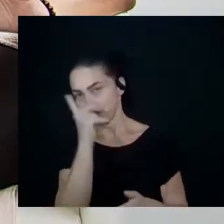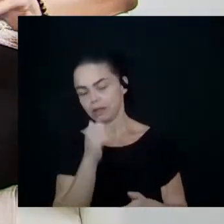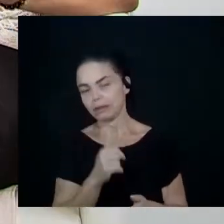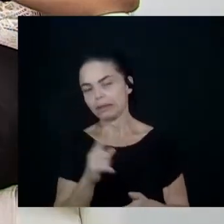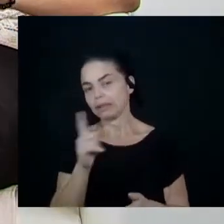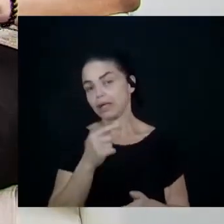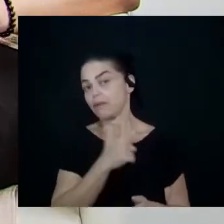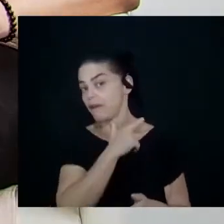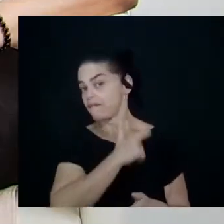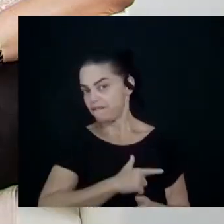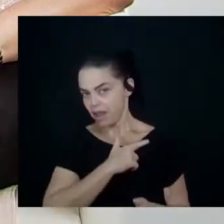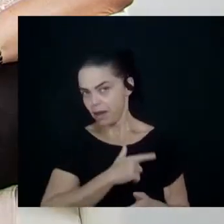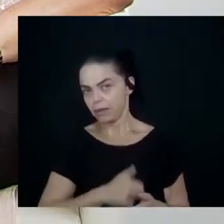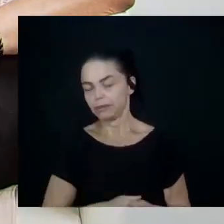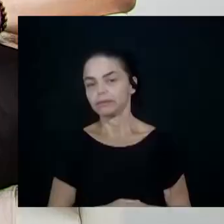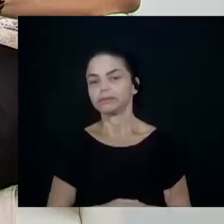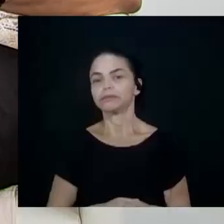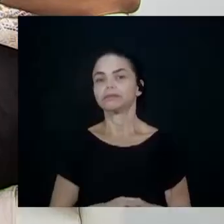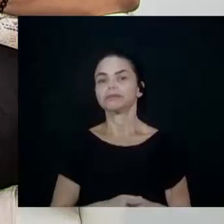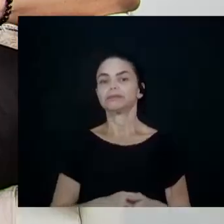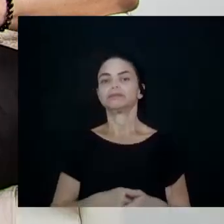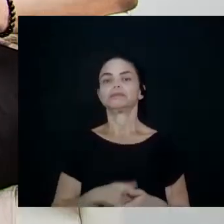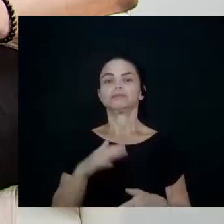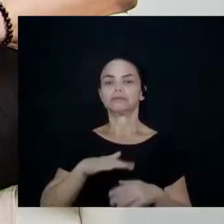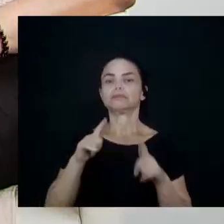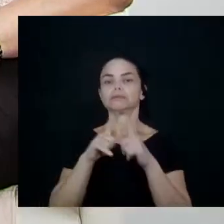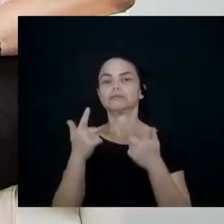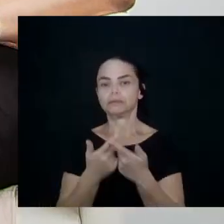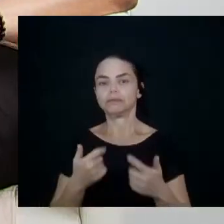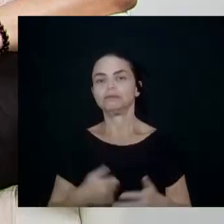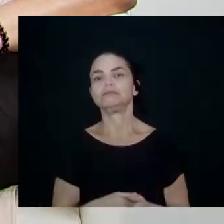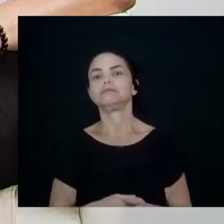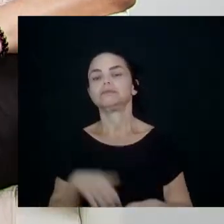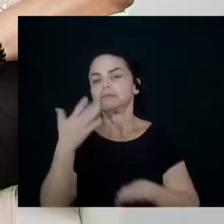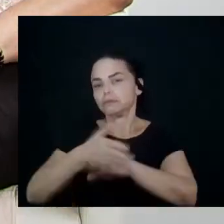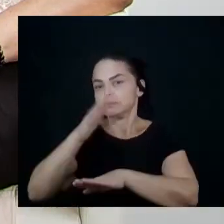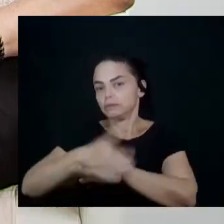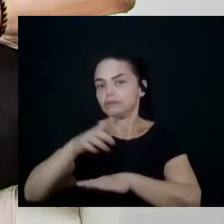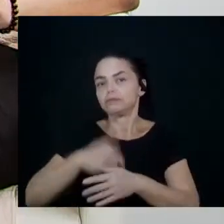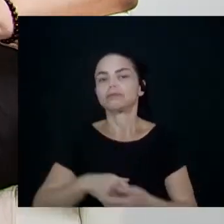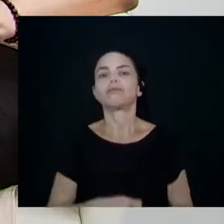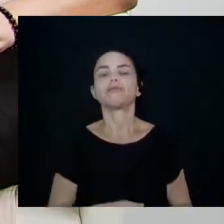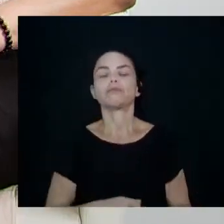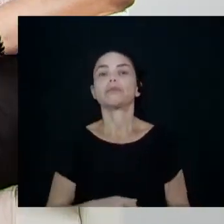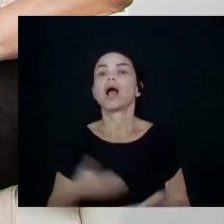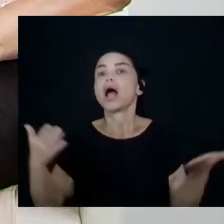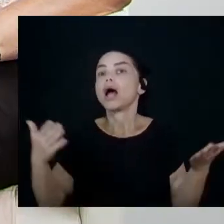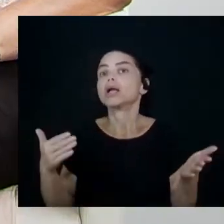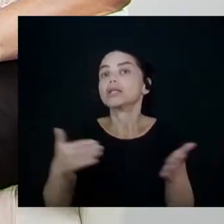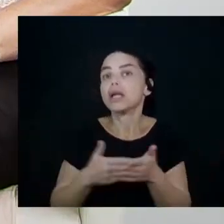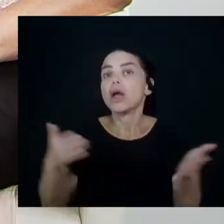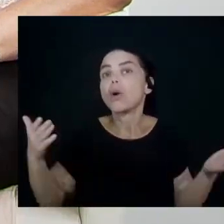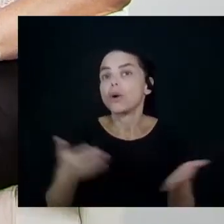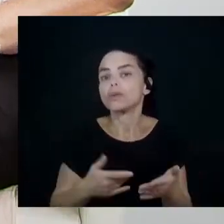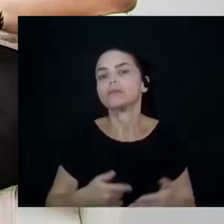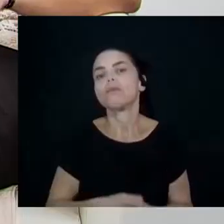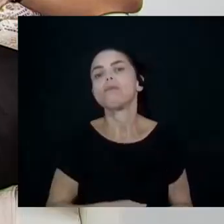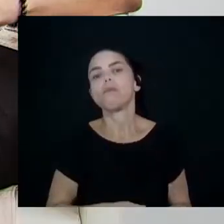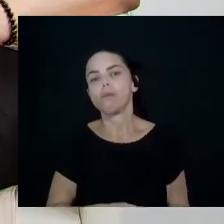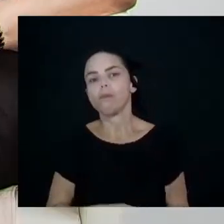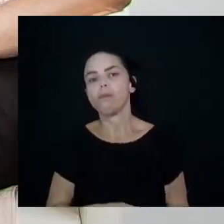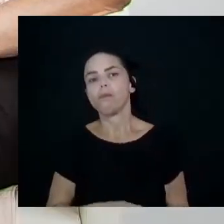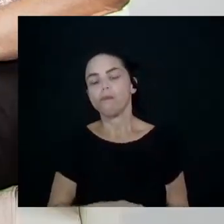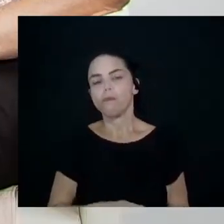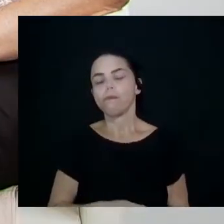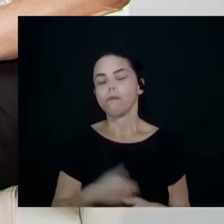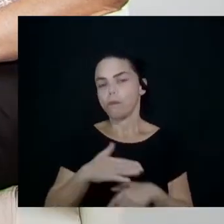vontade. E fiz. E aí ela me chamou para o grupo, eu falei, não, vou participar. E estou até hoje. No